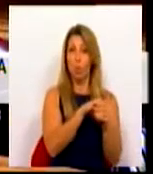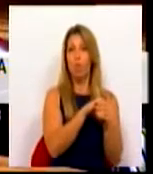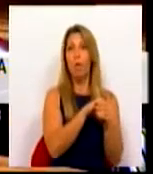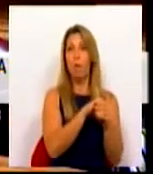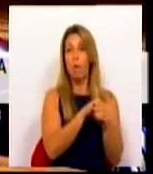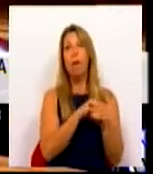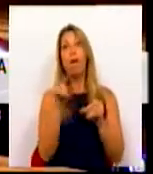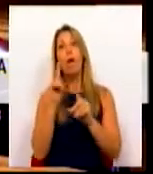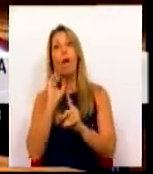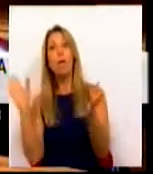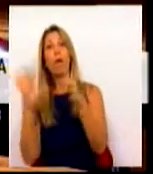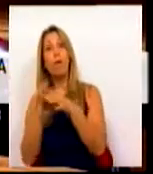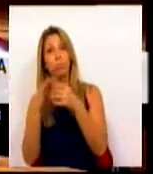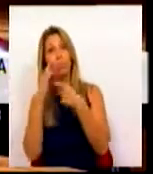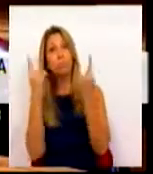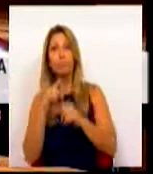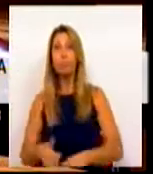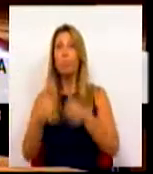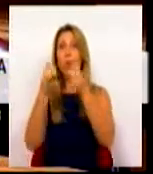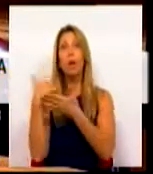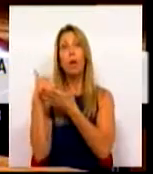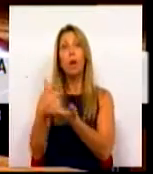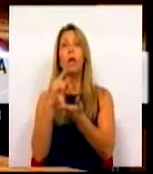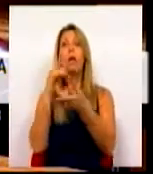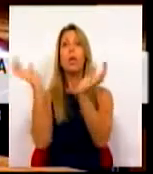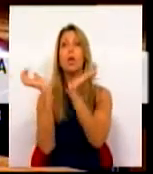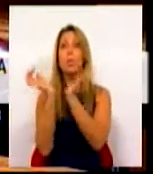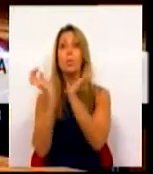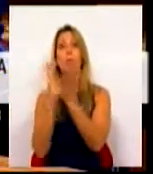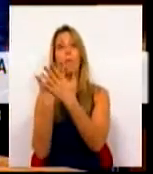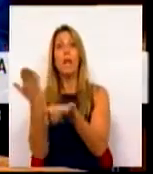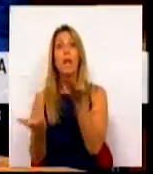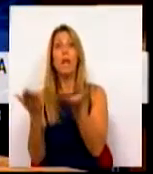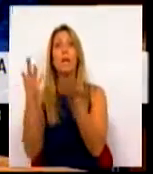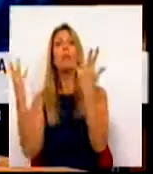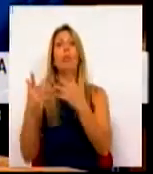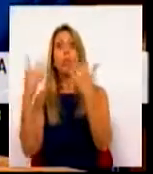manifesta melhoria do contributo do orçamento da segurança social para o equilíbrio das contas públicas.